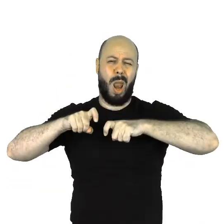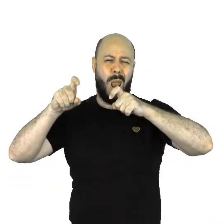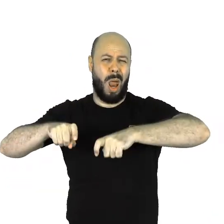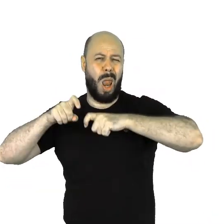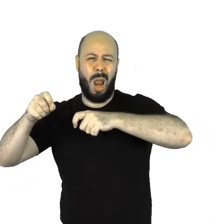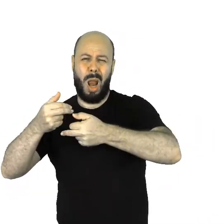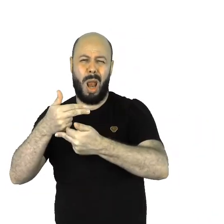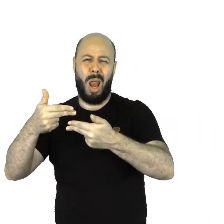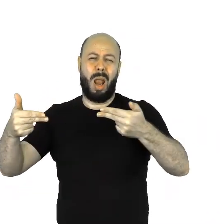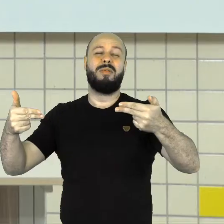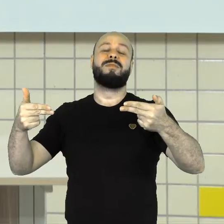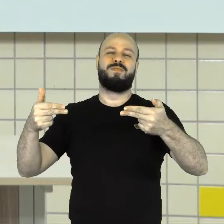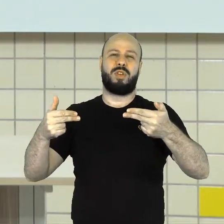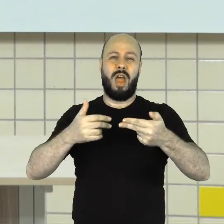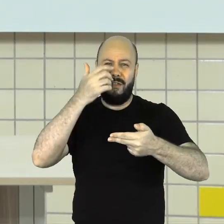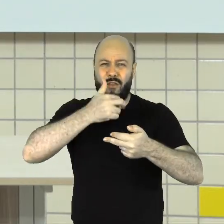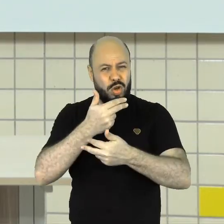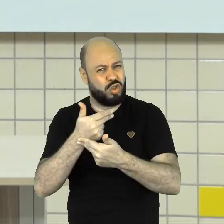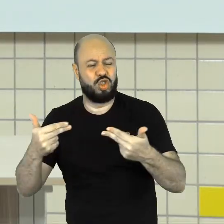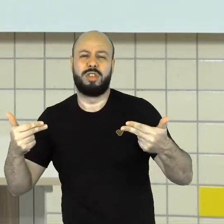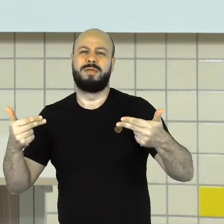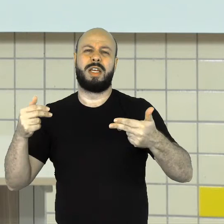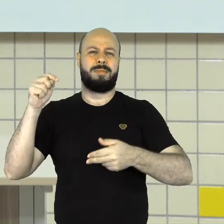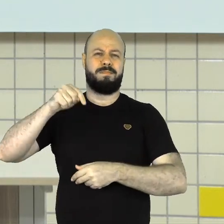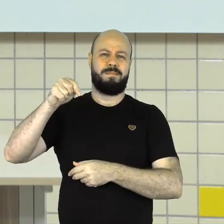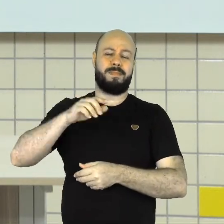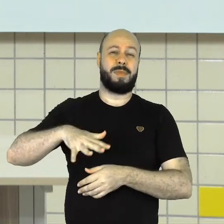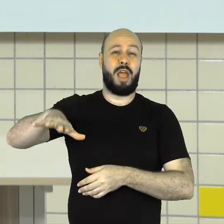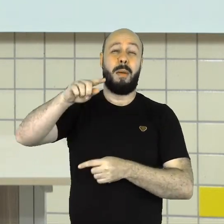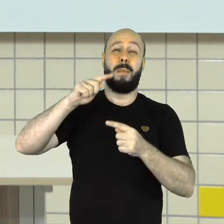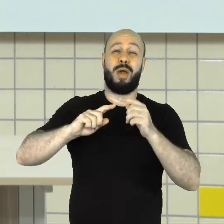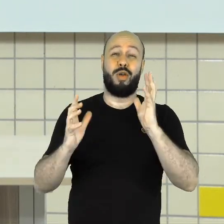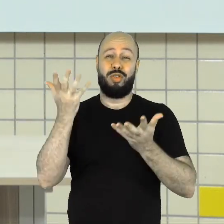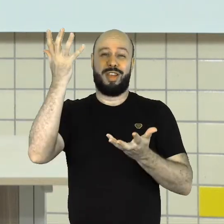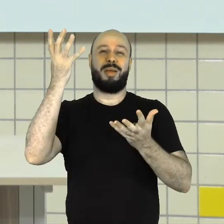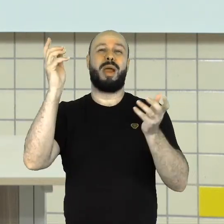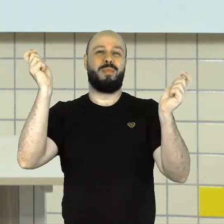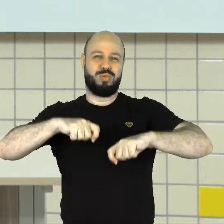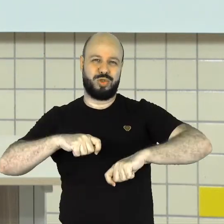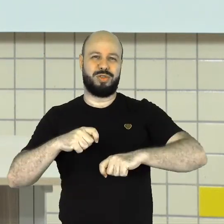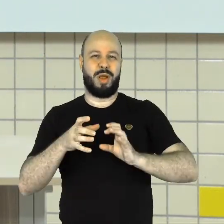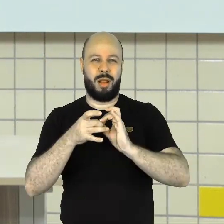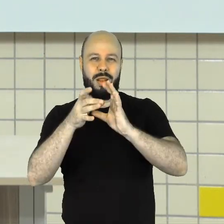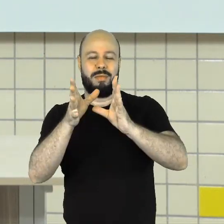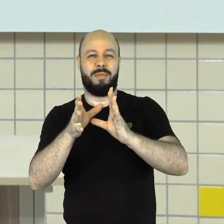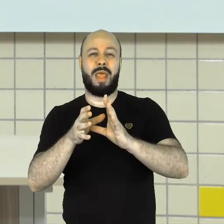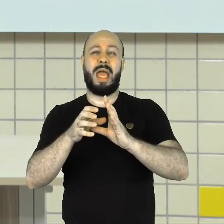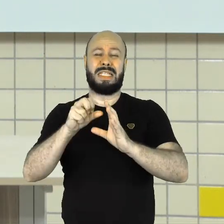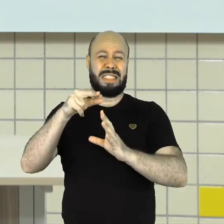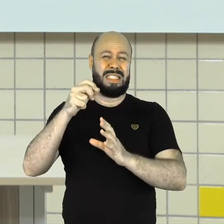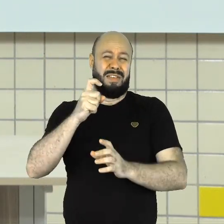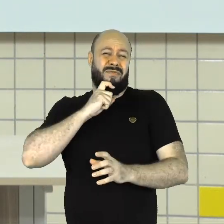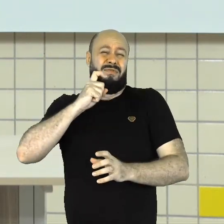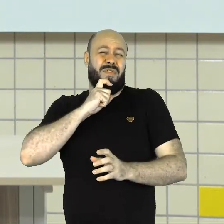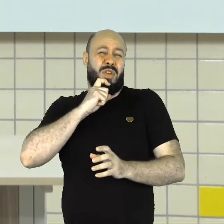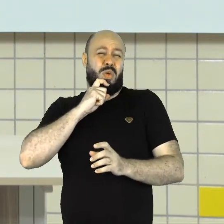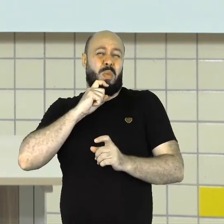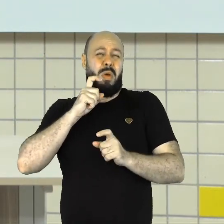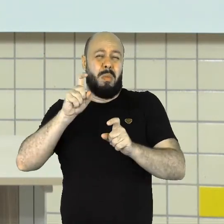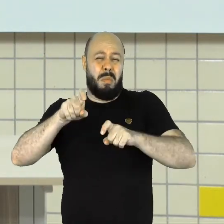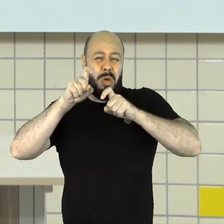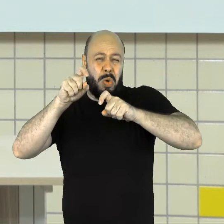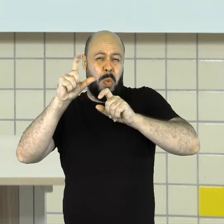mediterrâneo, até frutas. Olha só que interessante, né? Como o clima demanda, né, pessoal? Quanto mais frio, menos agricultura, porque o